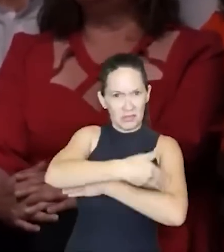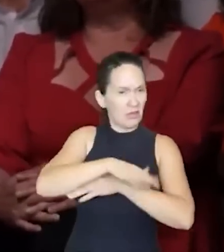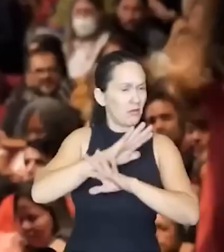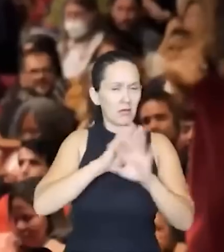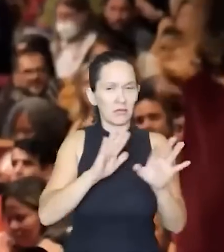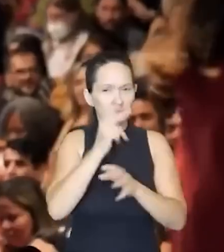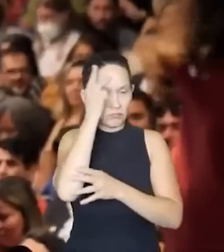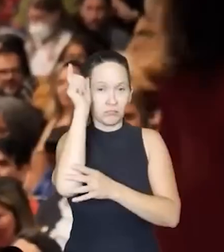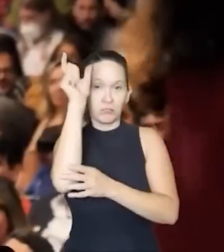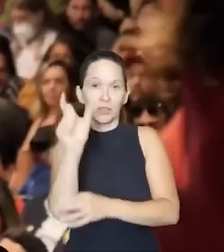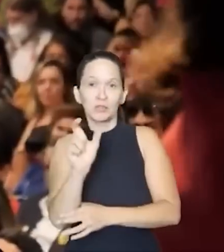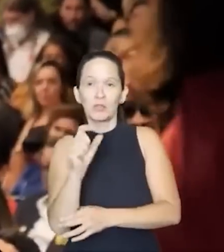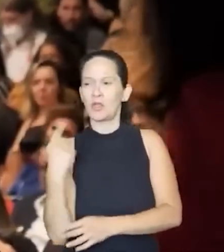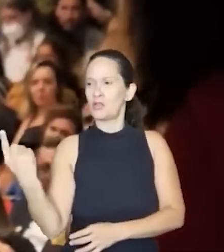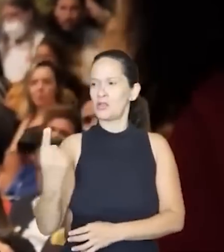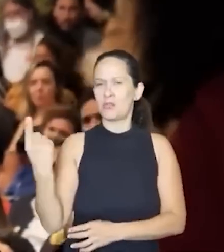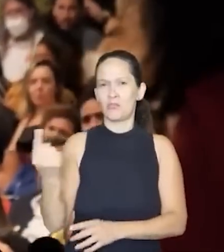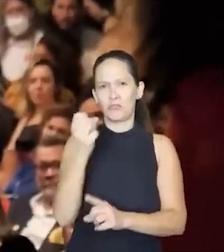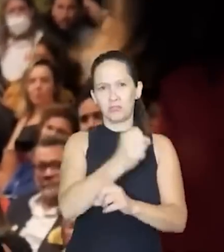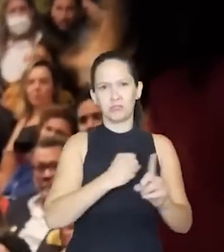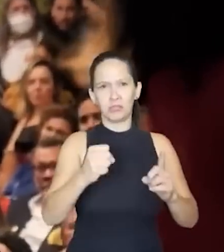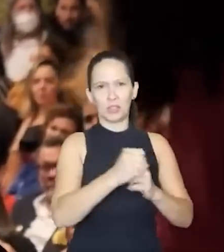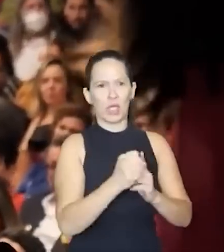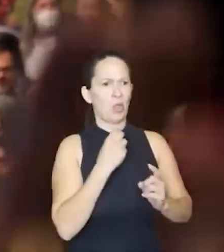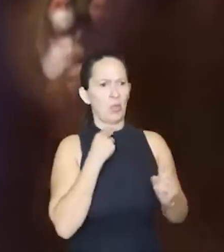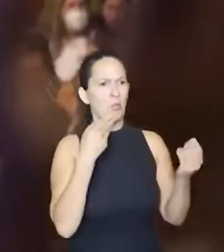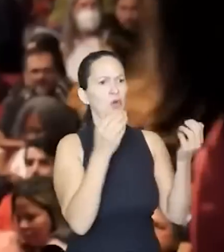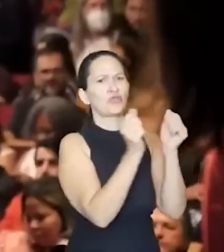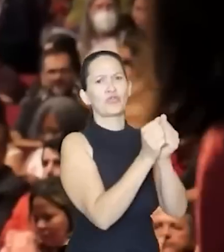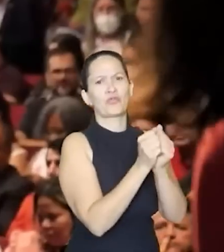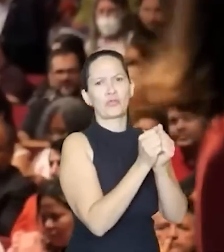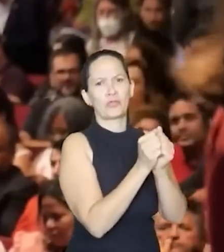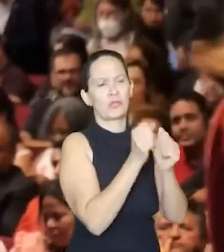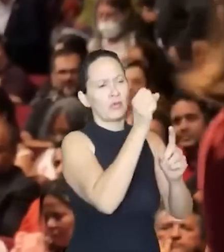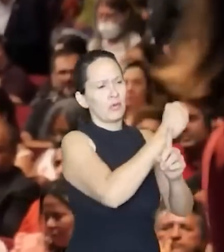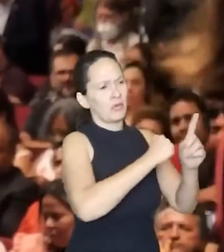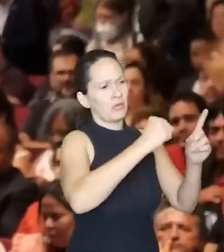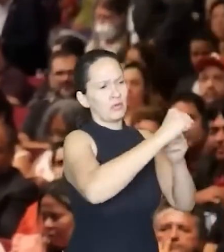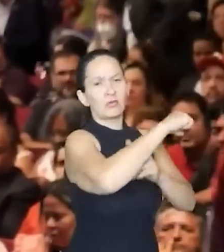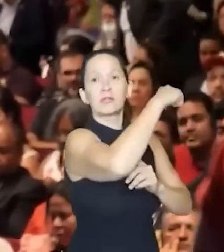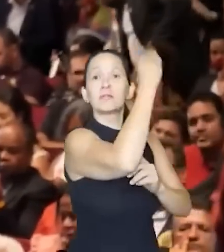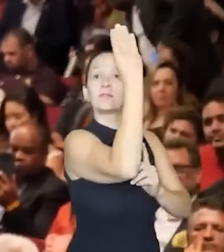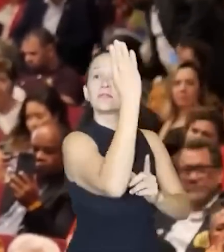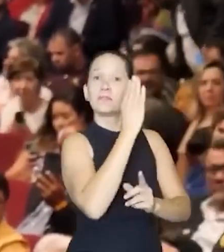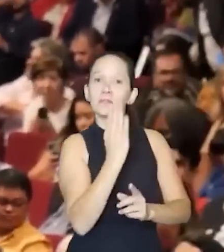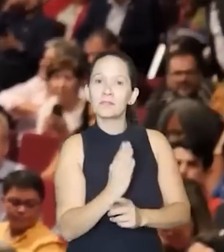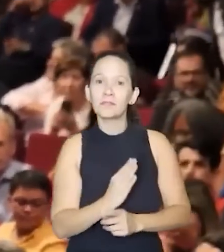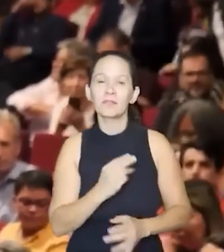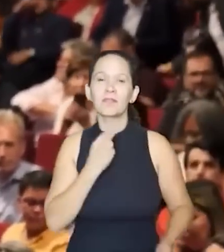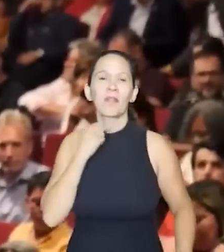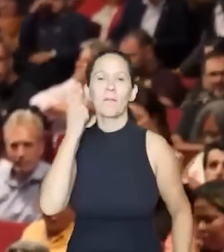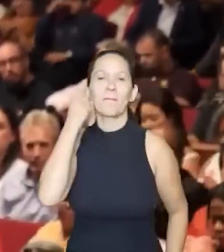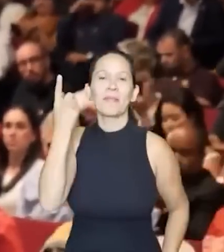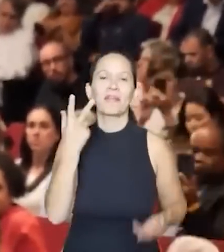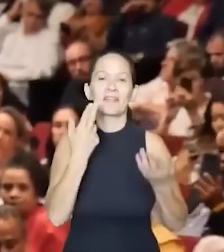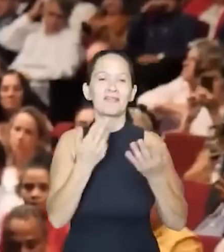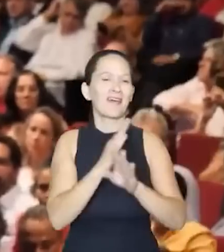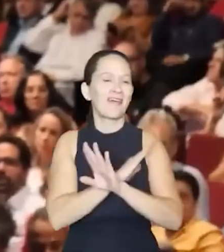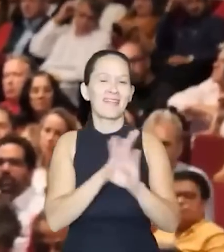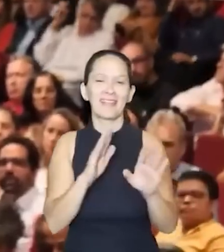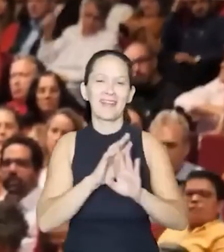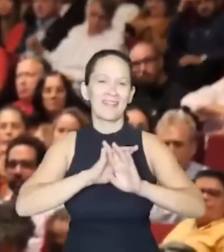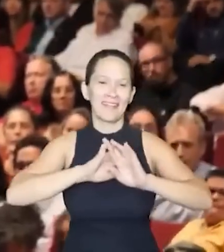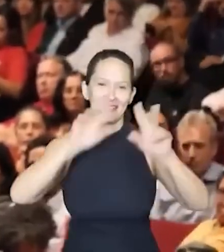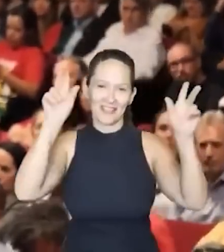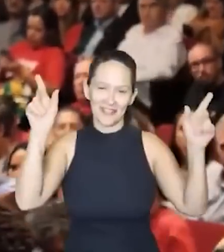sejam isoladas da sociedade brasileira, porque a sociedade brasileira não pensa assim, não é assim e não